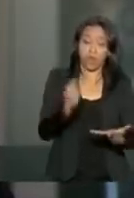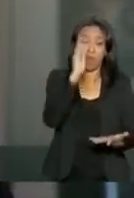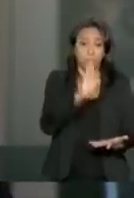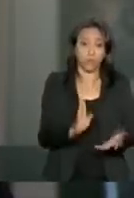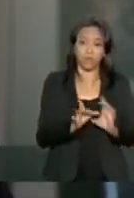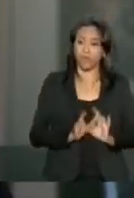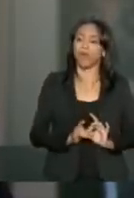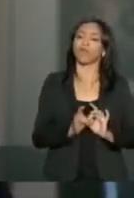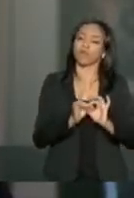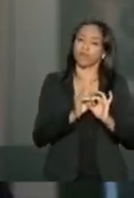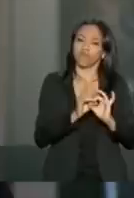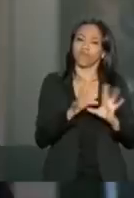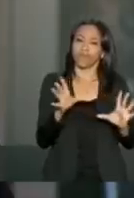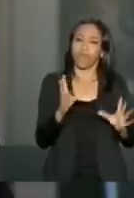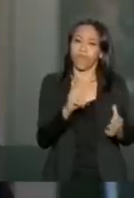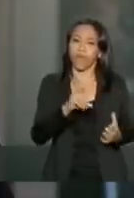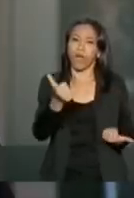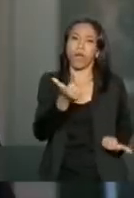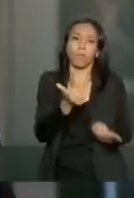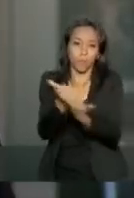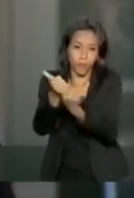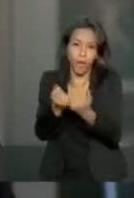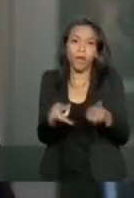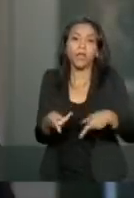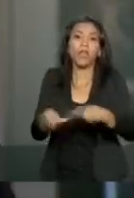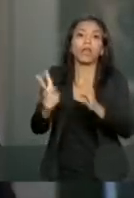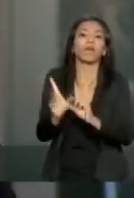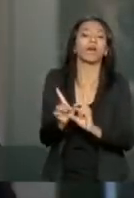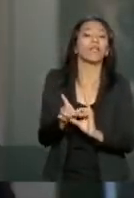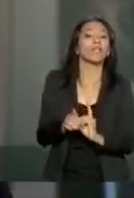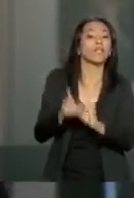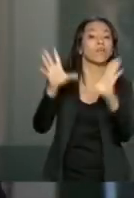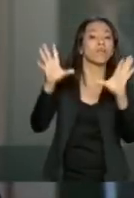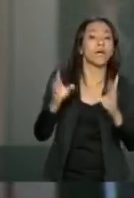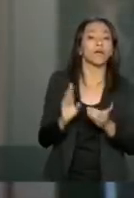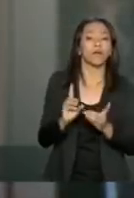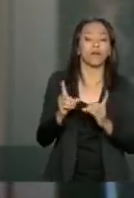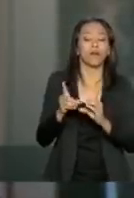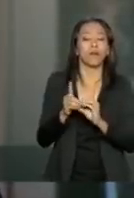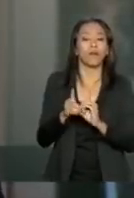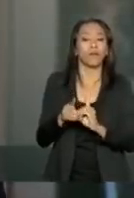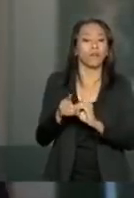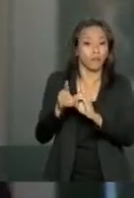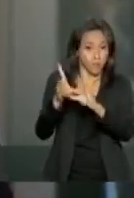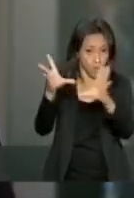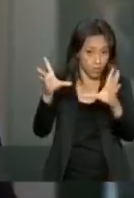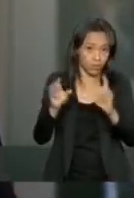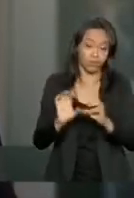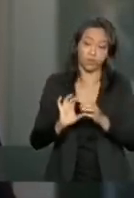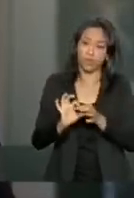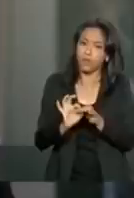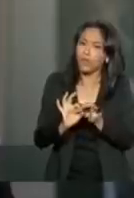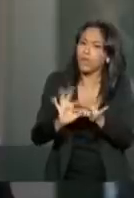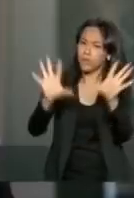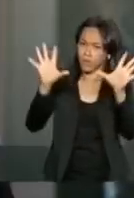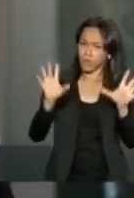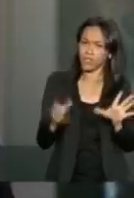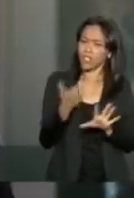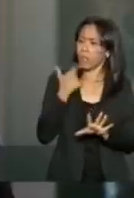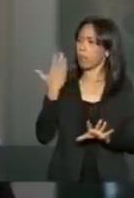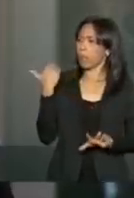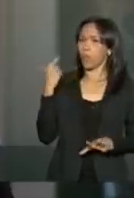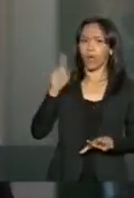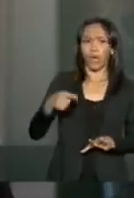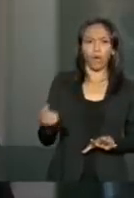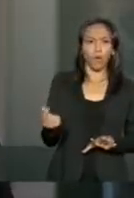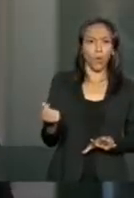postos para cumprir essa missão e levar liberdade e democracia àquele país que há pouco era um dos países mais ricos